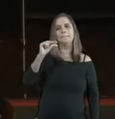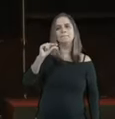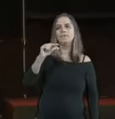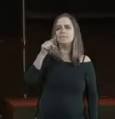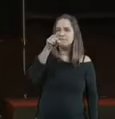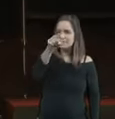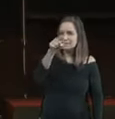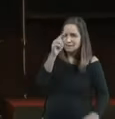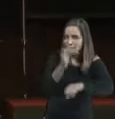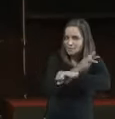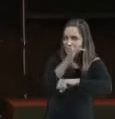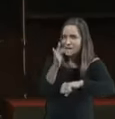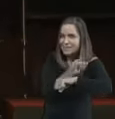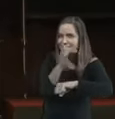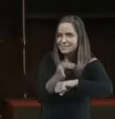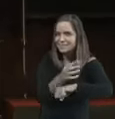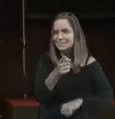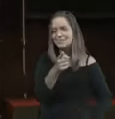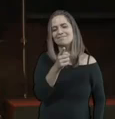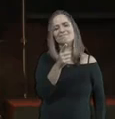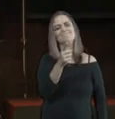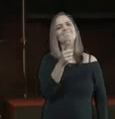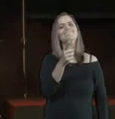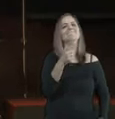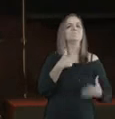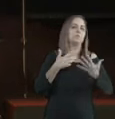é, eu tive afim.